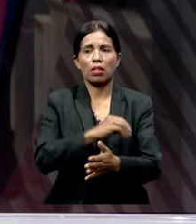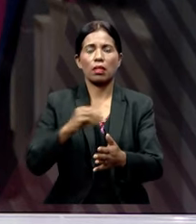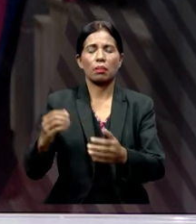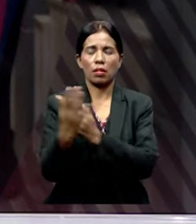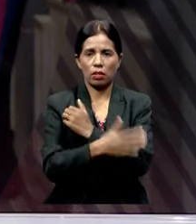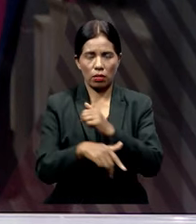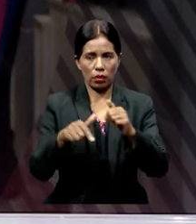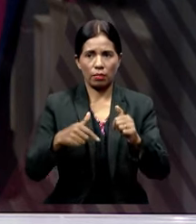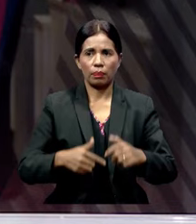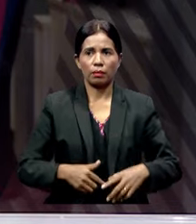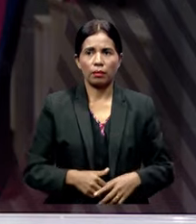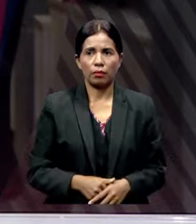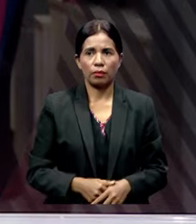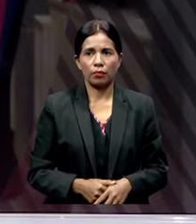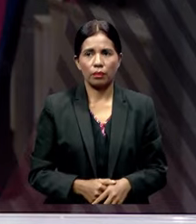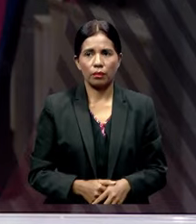Relaran.